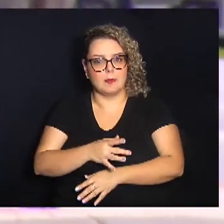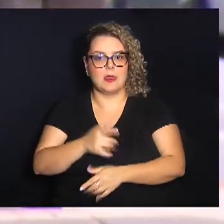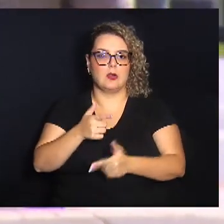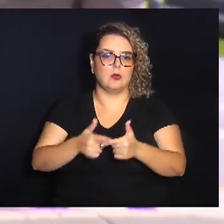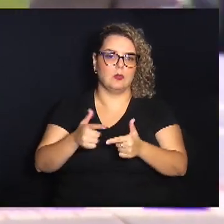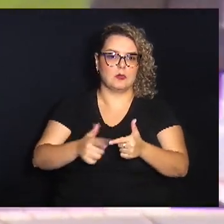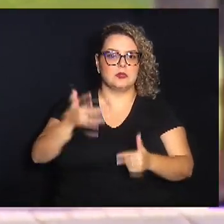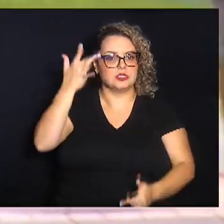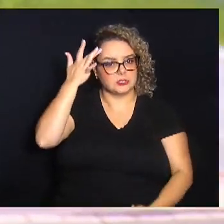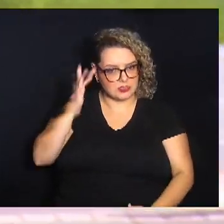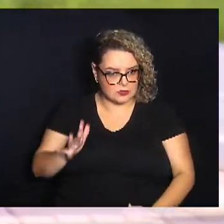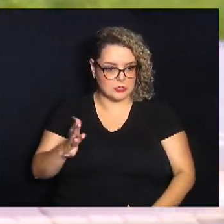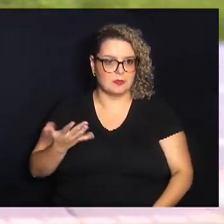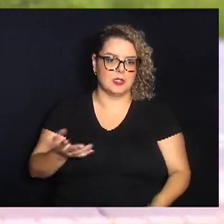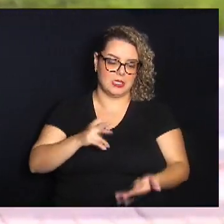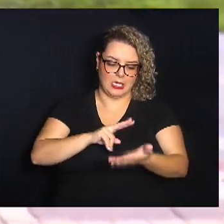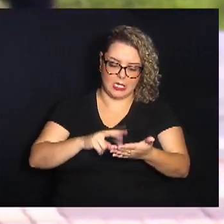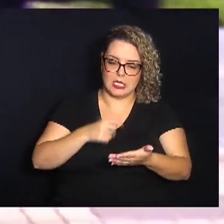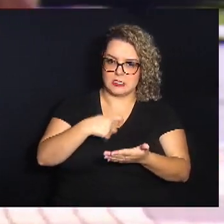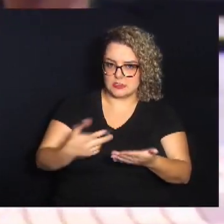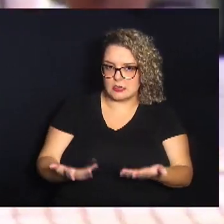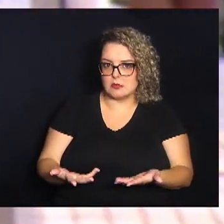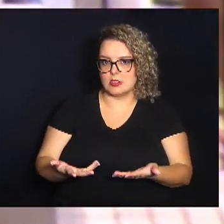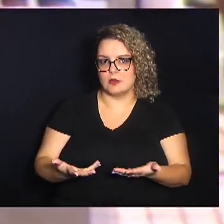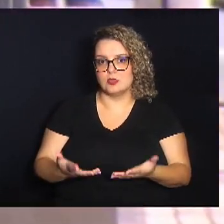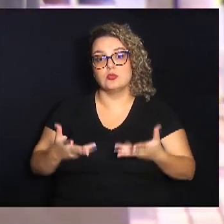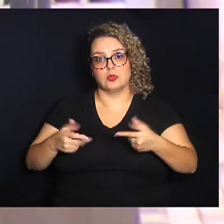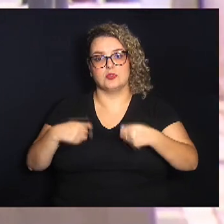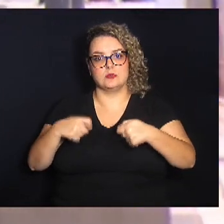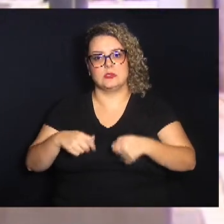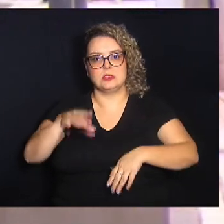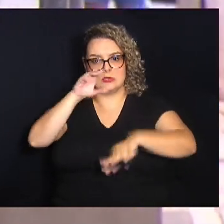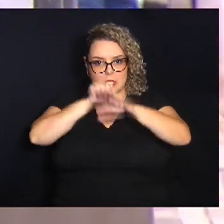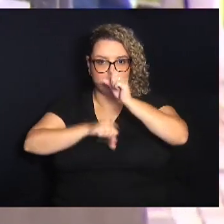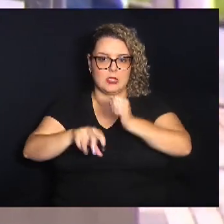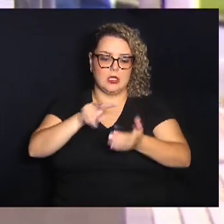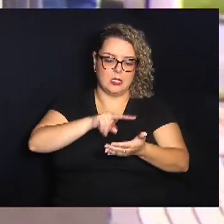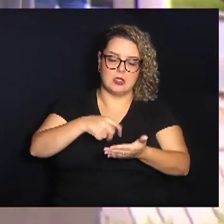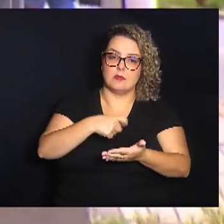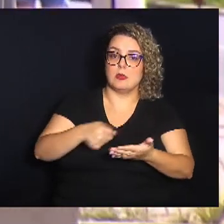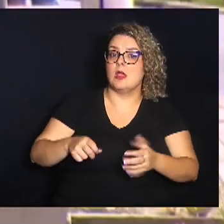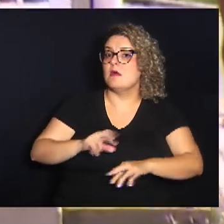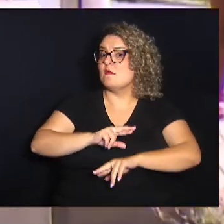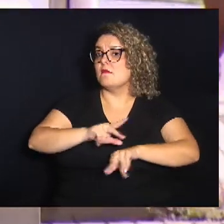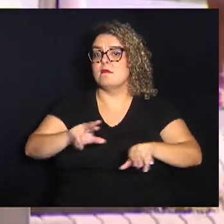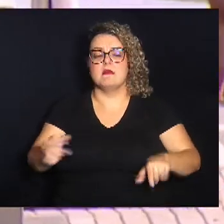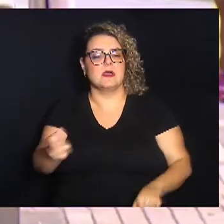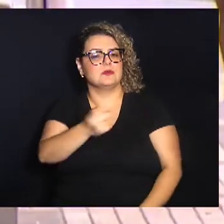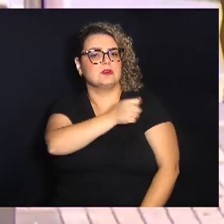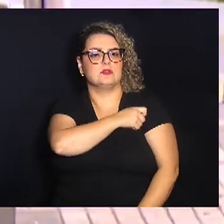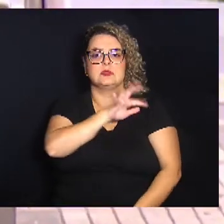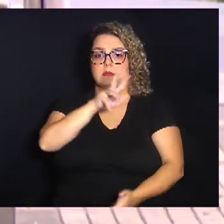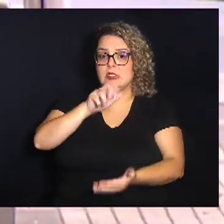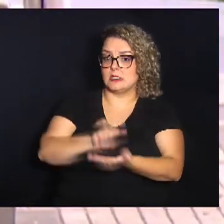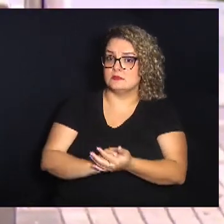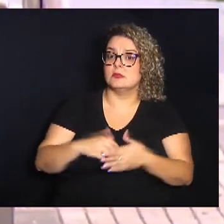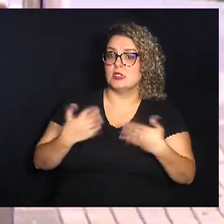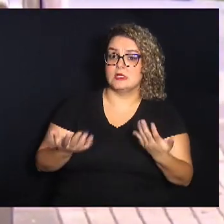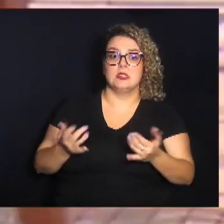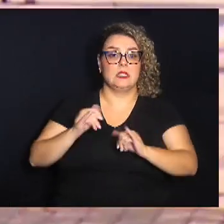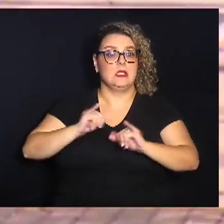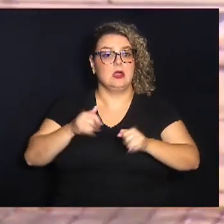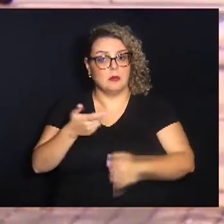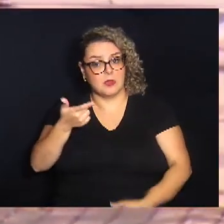muito bom, as pessoas estavam motivadas, já vários alunos fizeram matrícula também e a campanha se